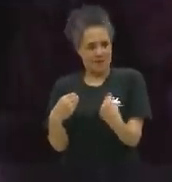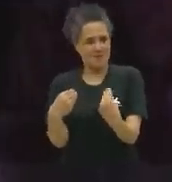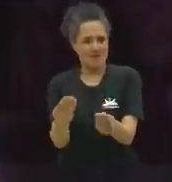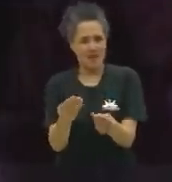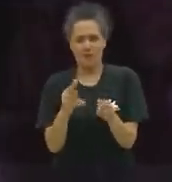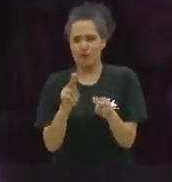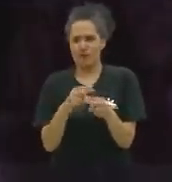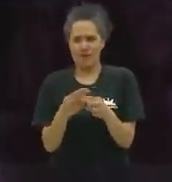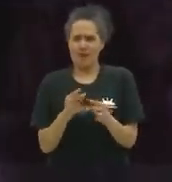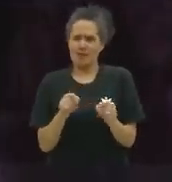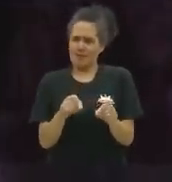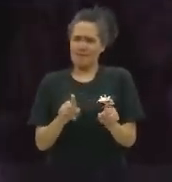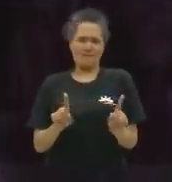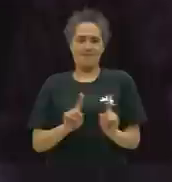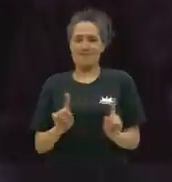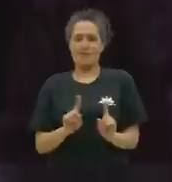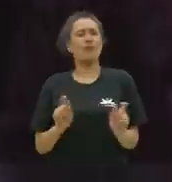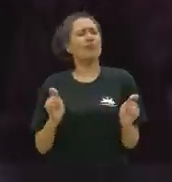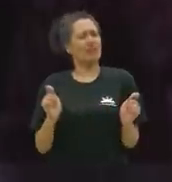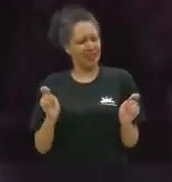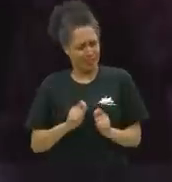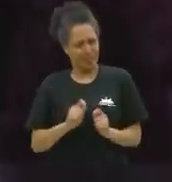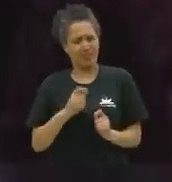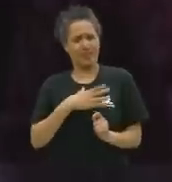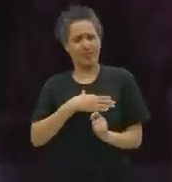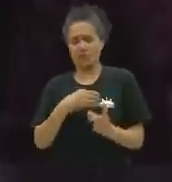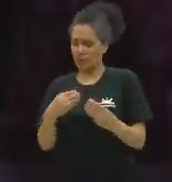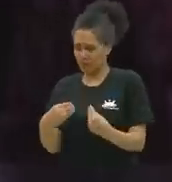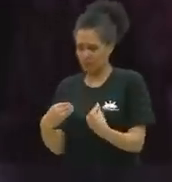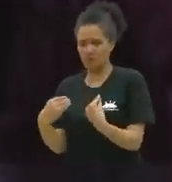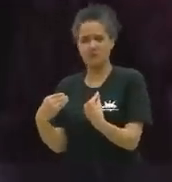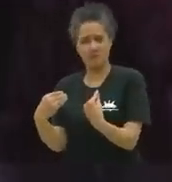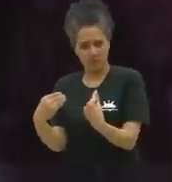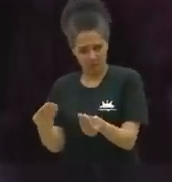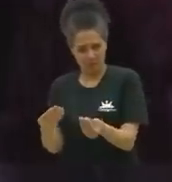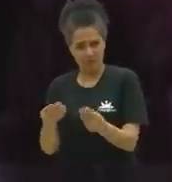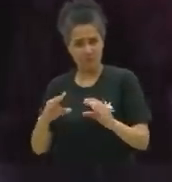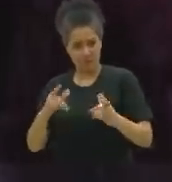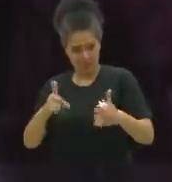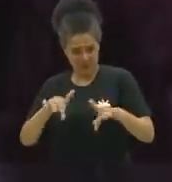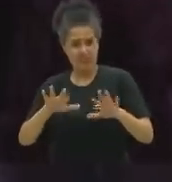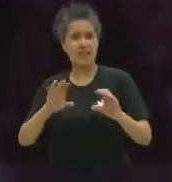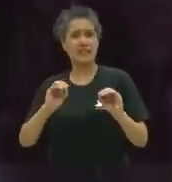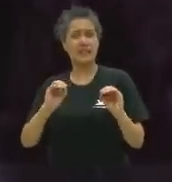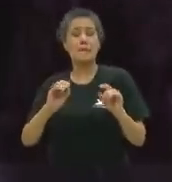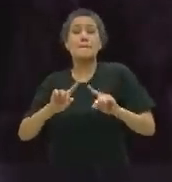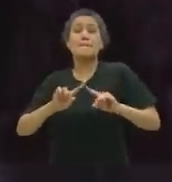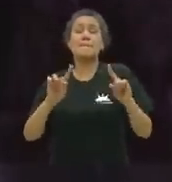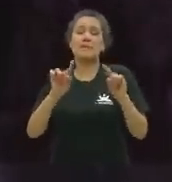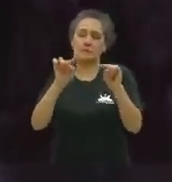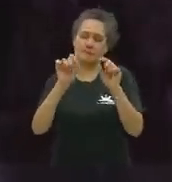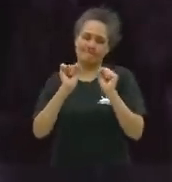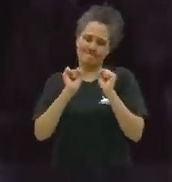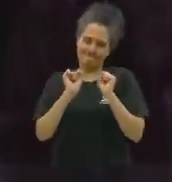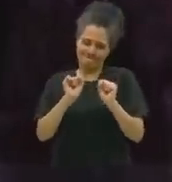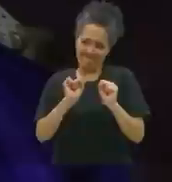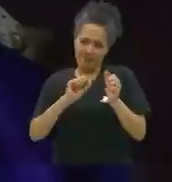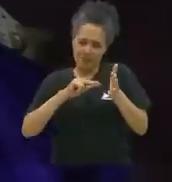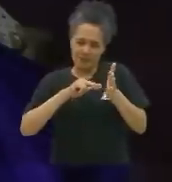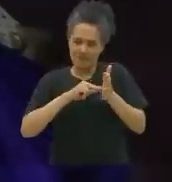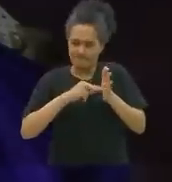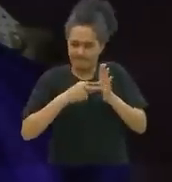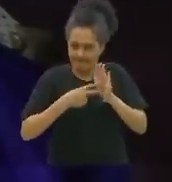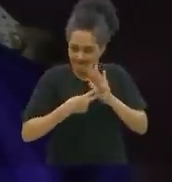teus filhos, claro, mas você pode dar um sentido